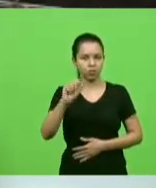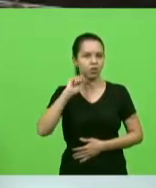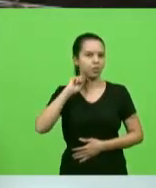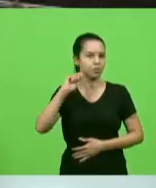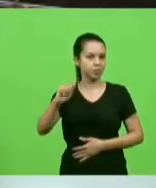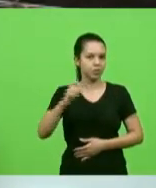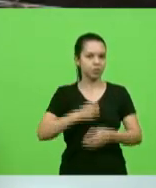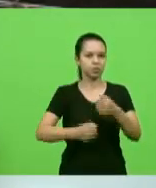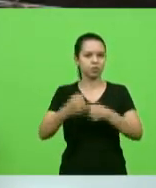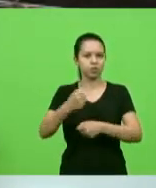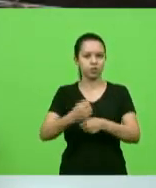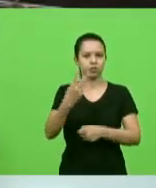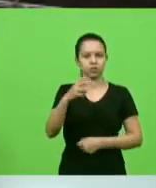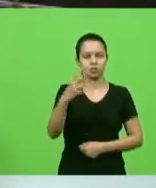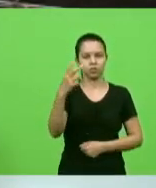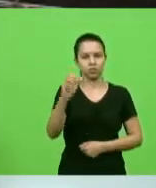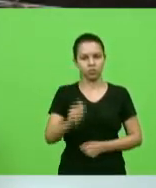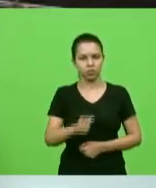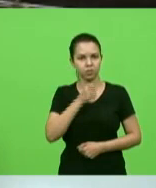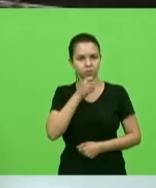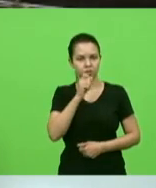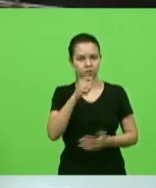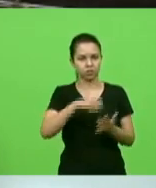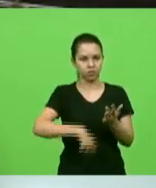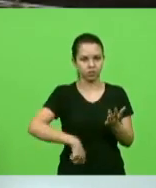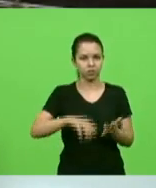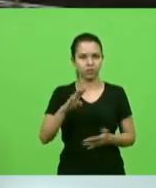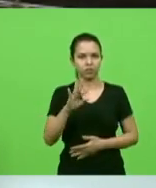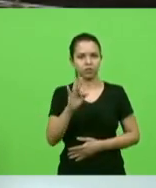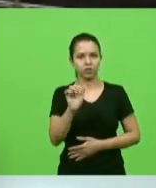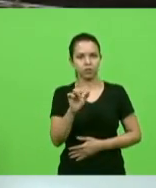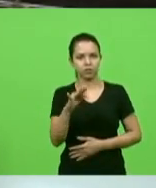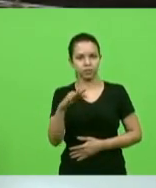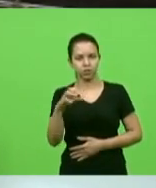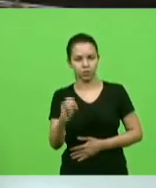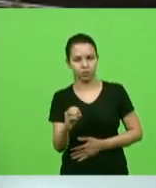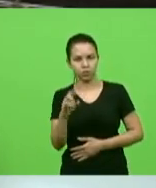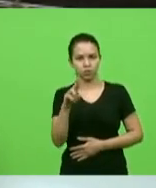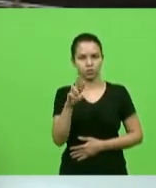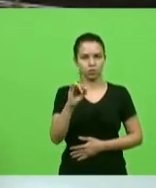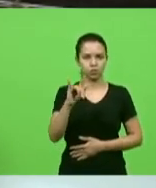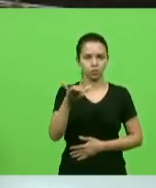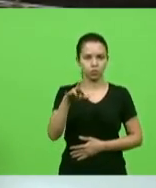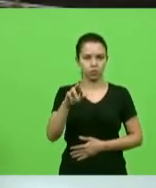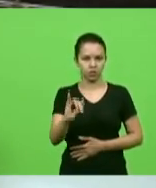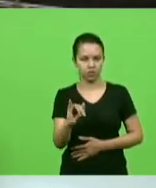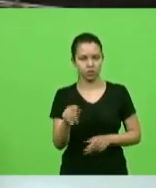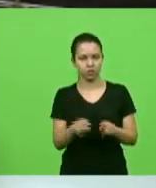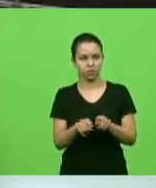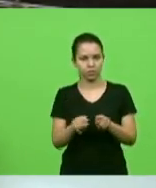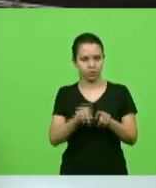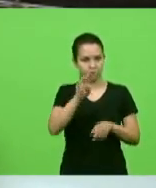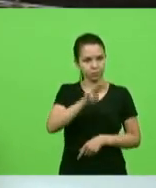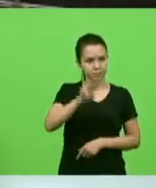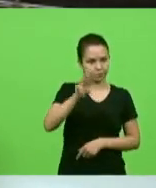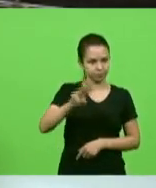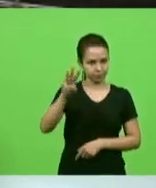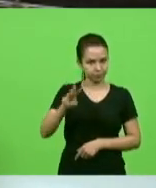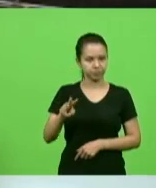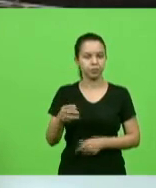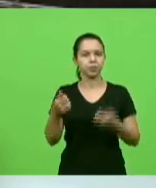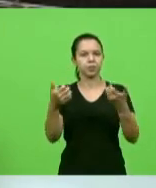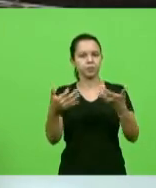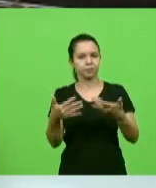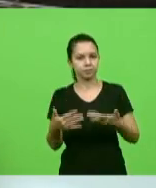Oito de Abril do ano passado reportagem assinada pelo repórter Fábio Bispo E aí Yuri Potter no site da intersept